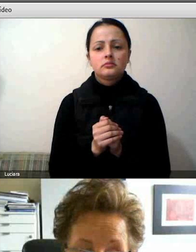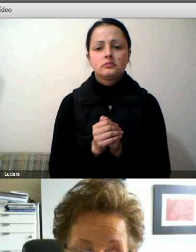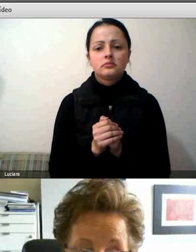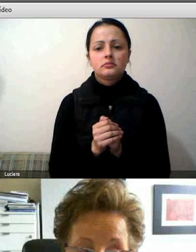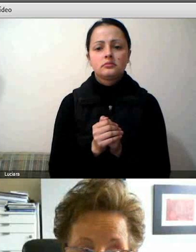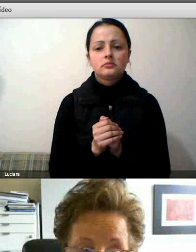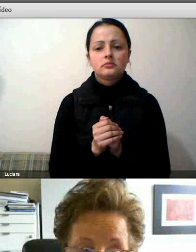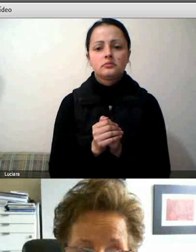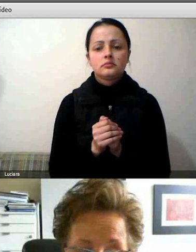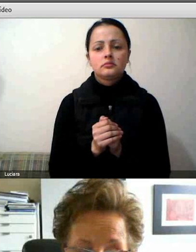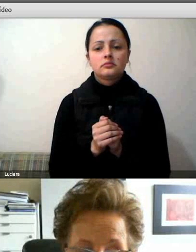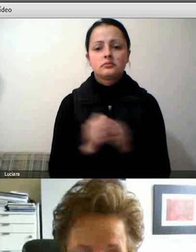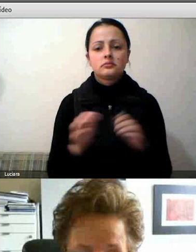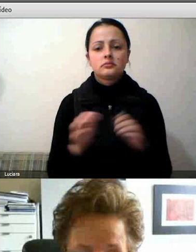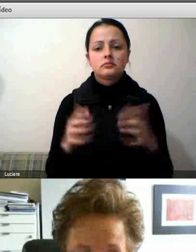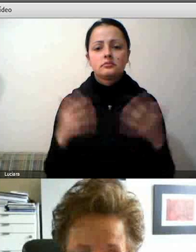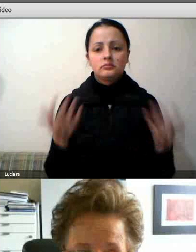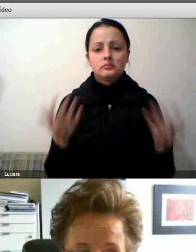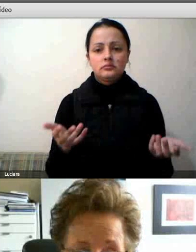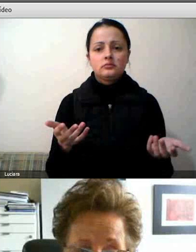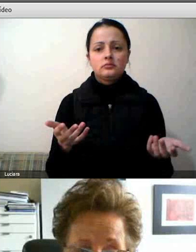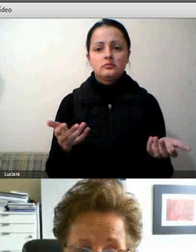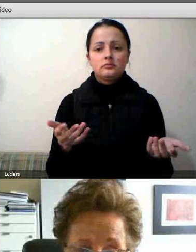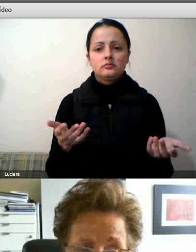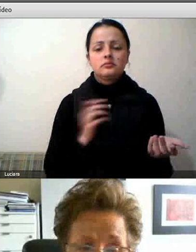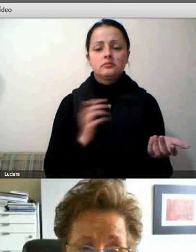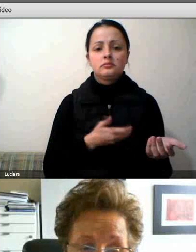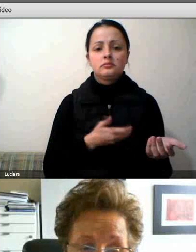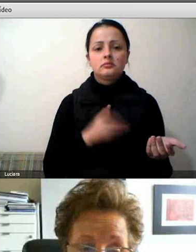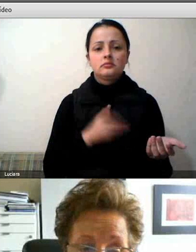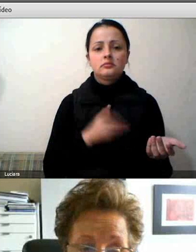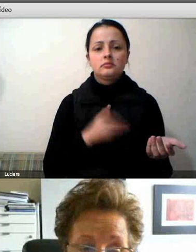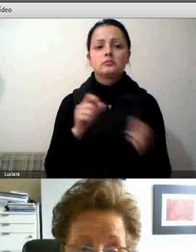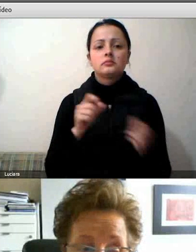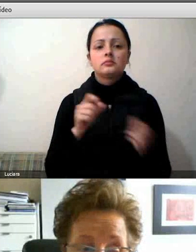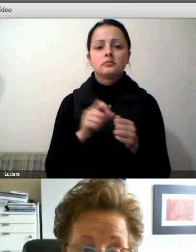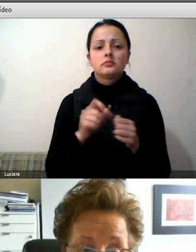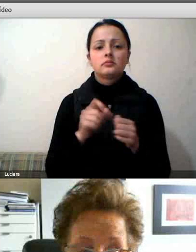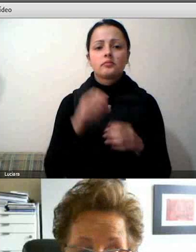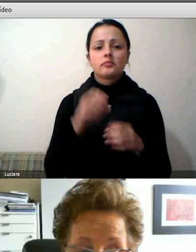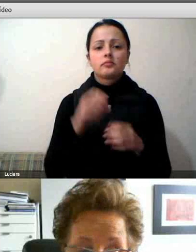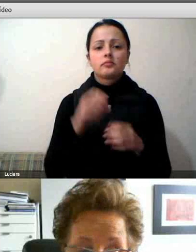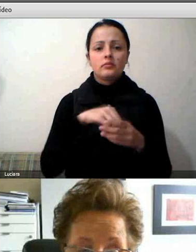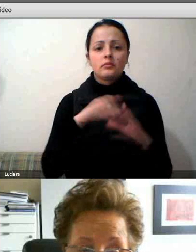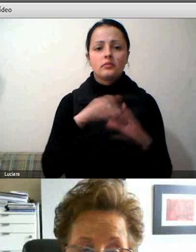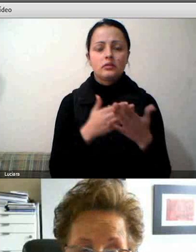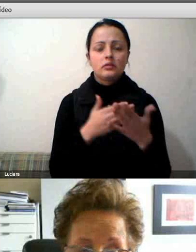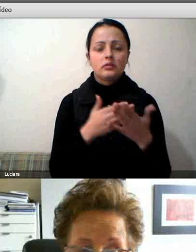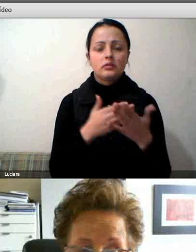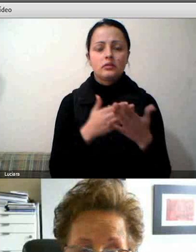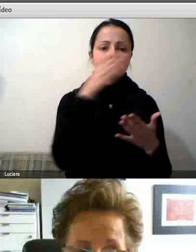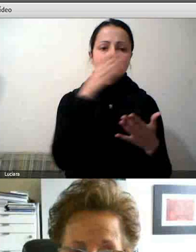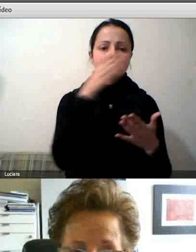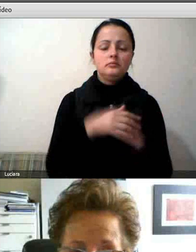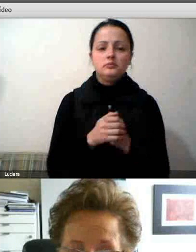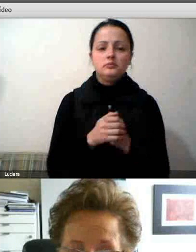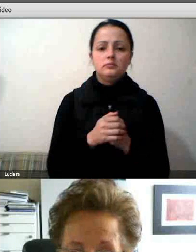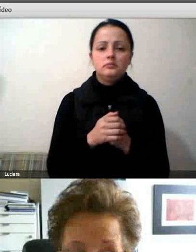redefinir o papel do professor. Bom, então nós vamos